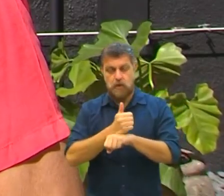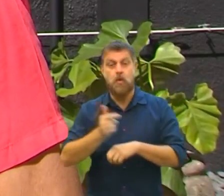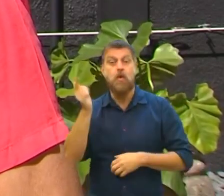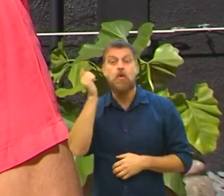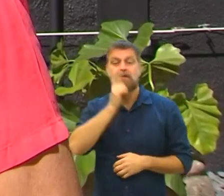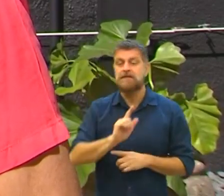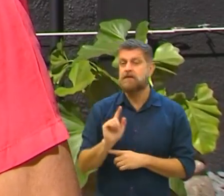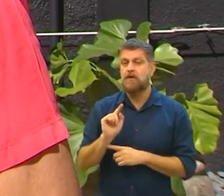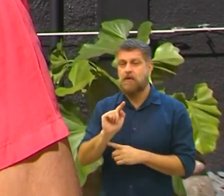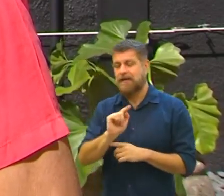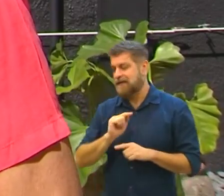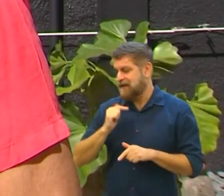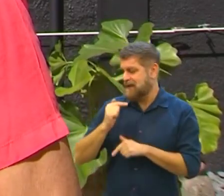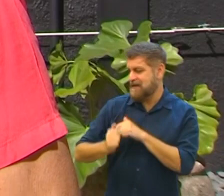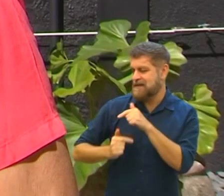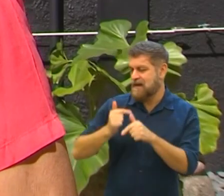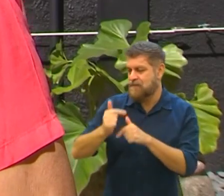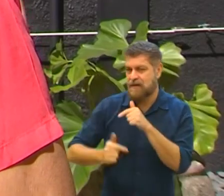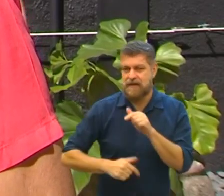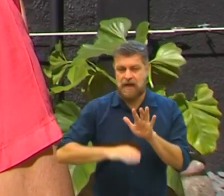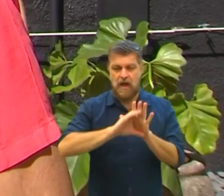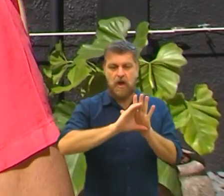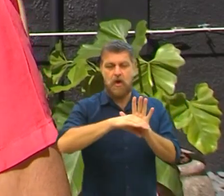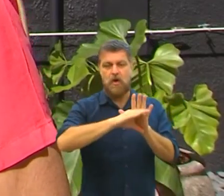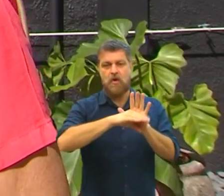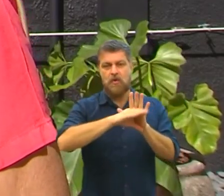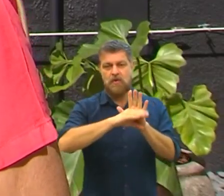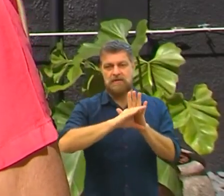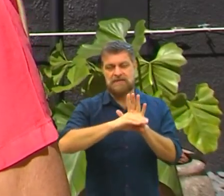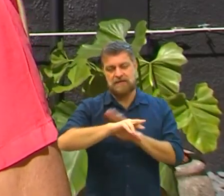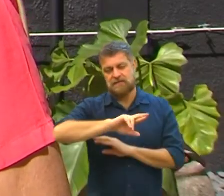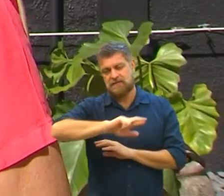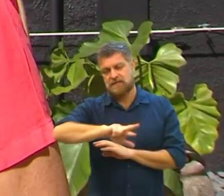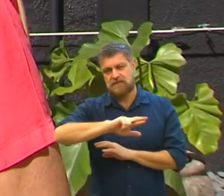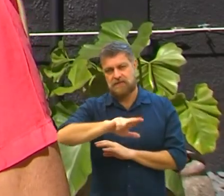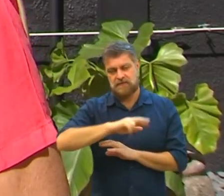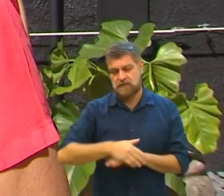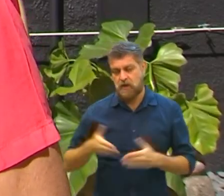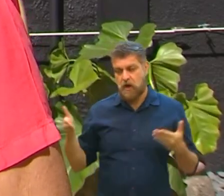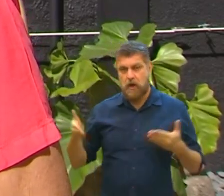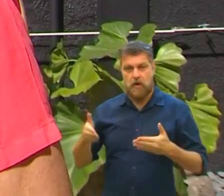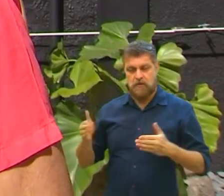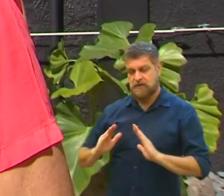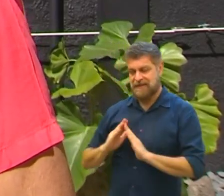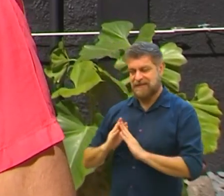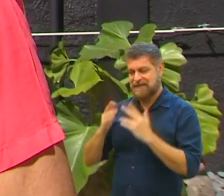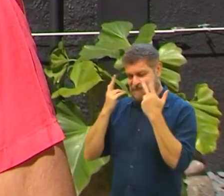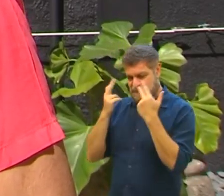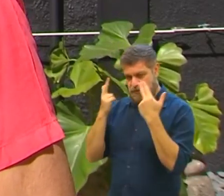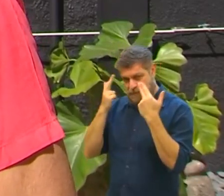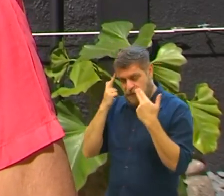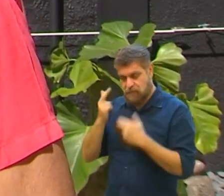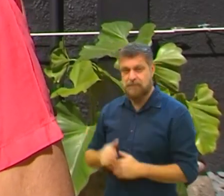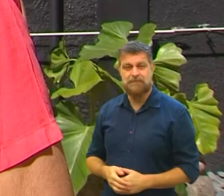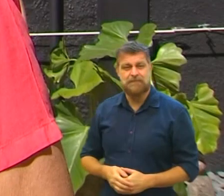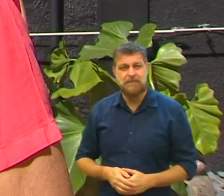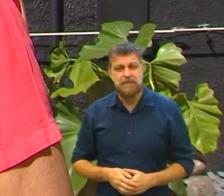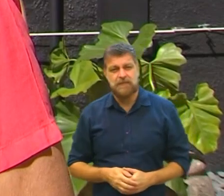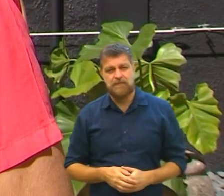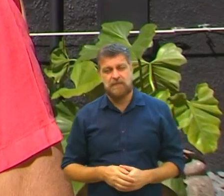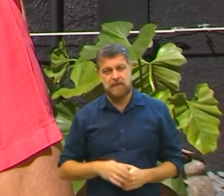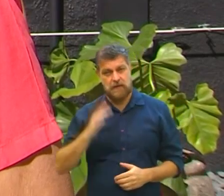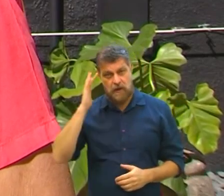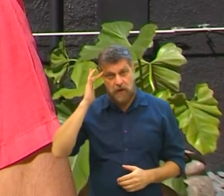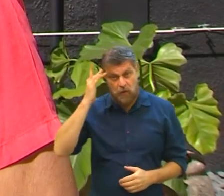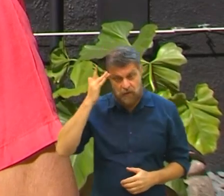profissionais puderam trabalhar num conceito totalmente diferente do que eles usam hoje normalmente nas casas. Então, acho que